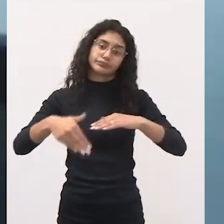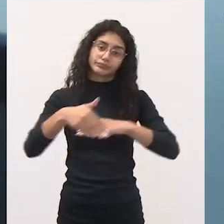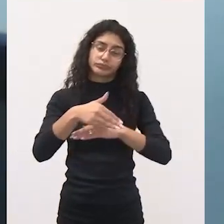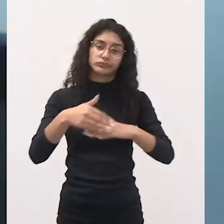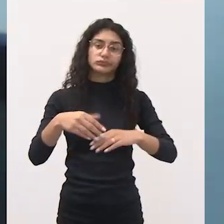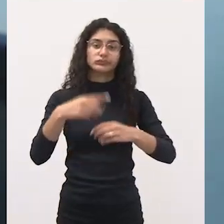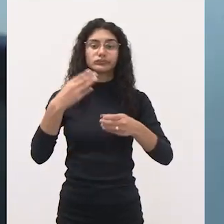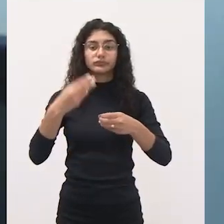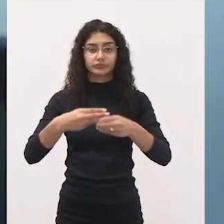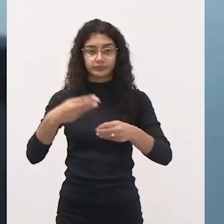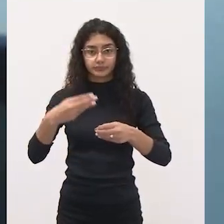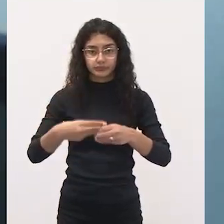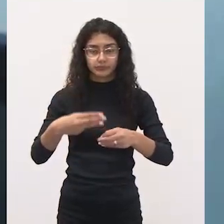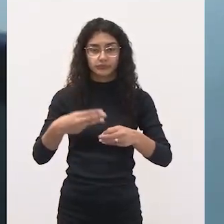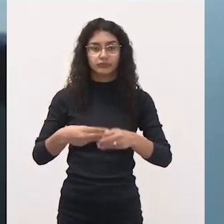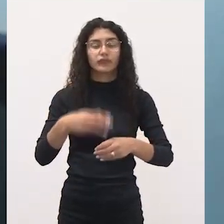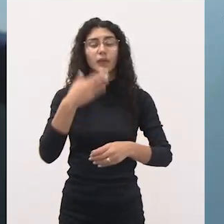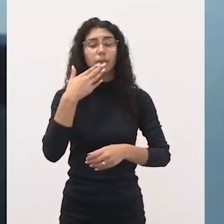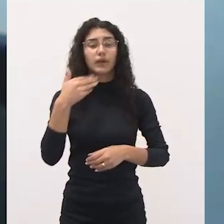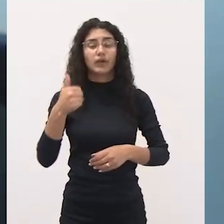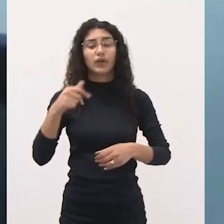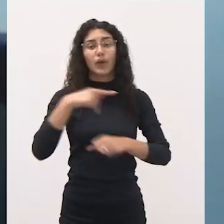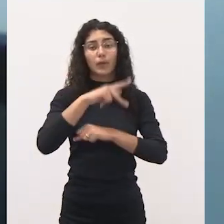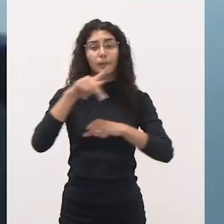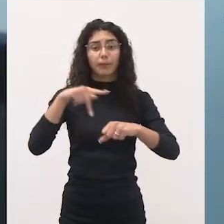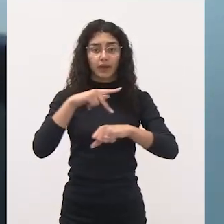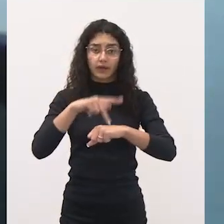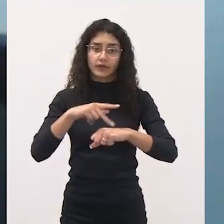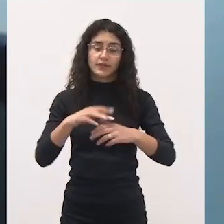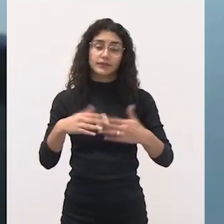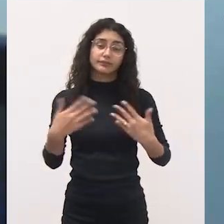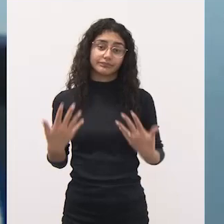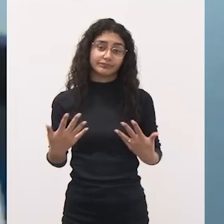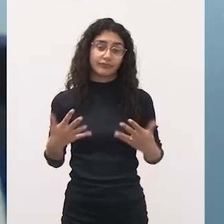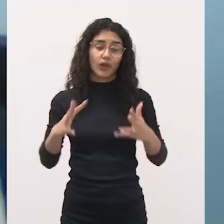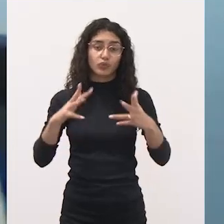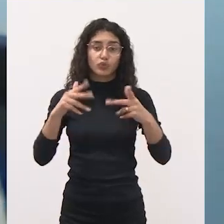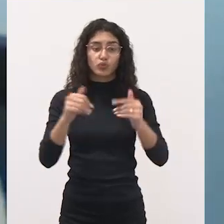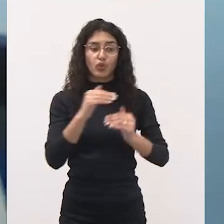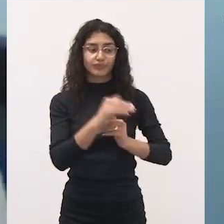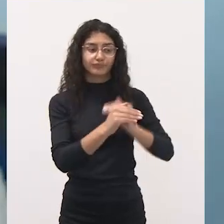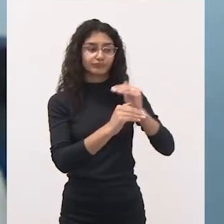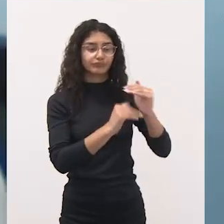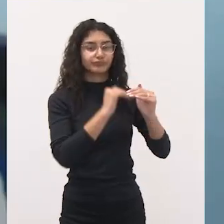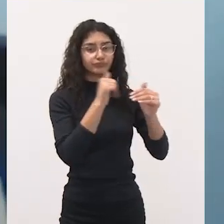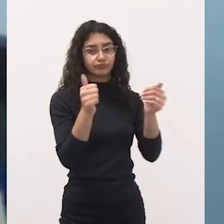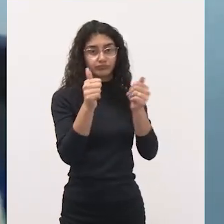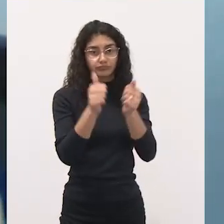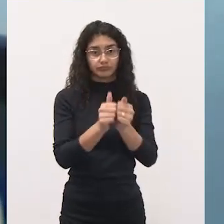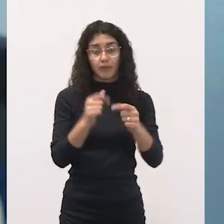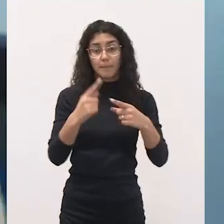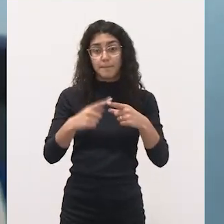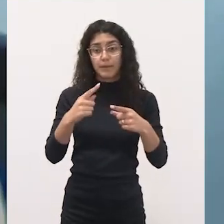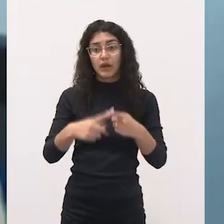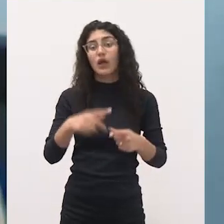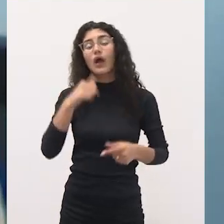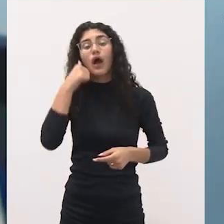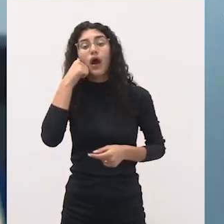essa cidade, melhorar esse país. Isso se reflete no todo, porque essas